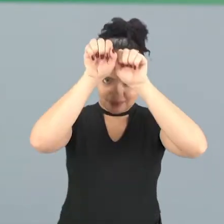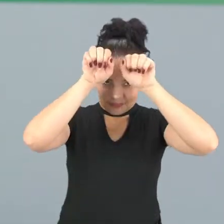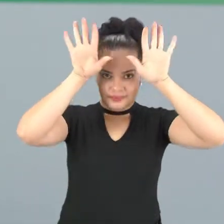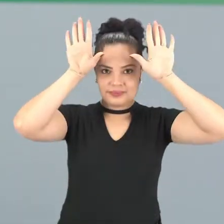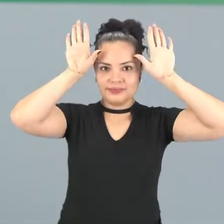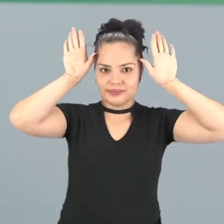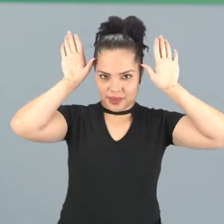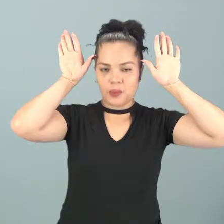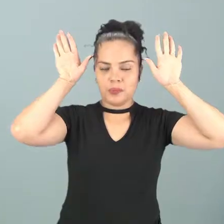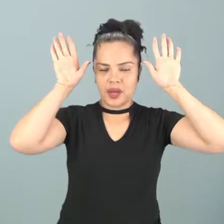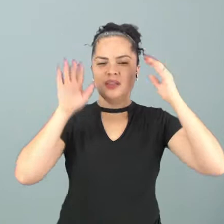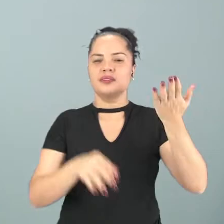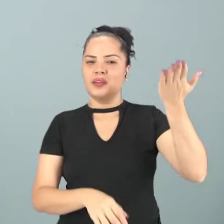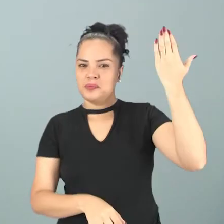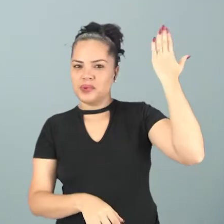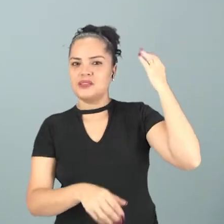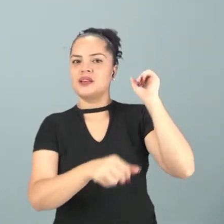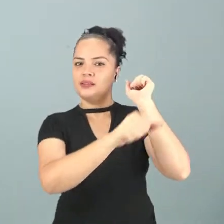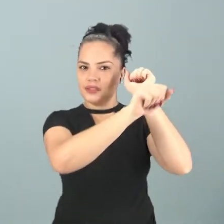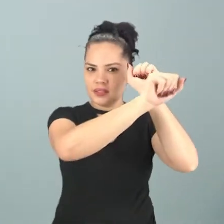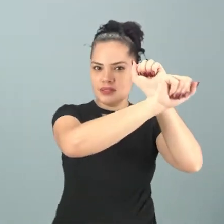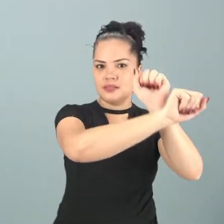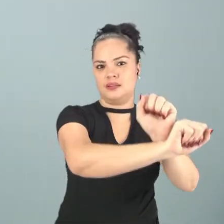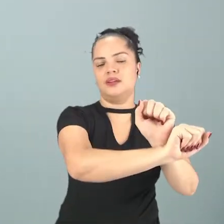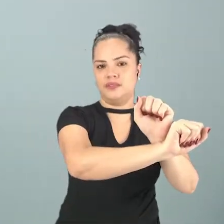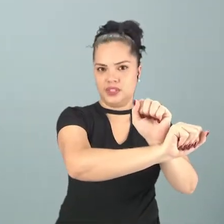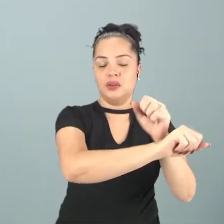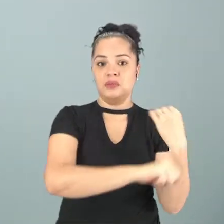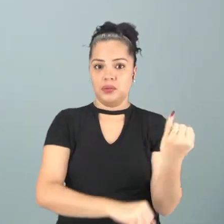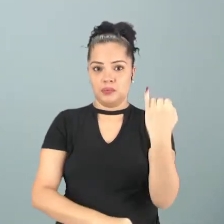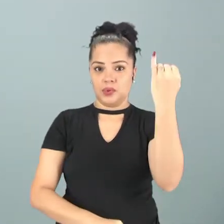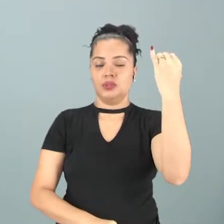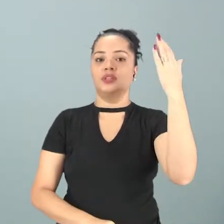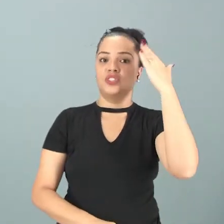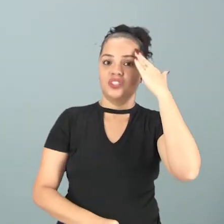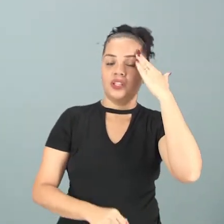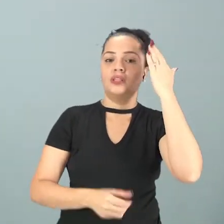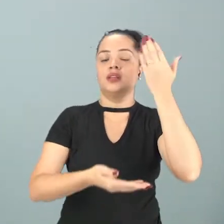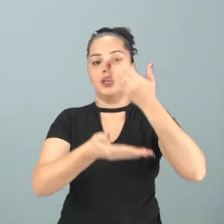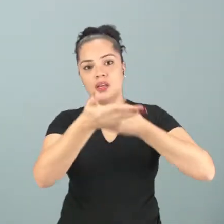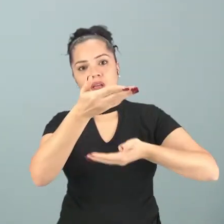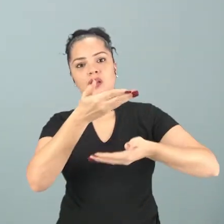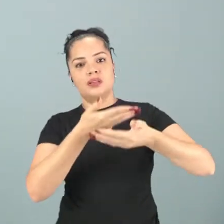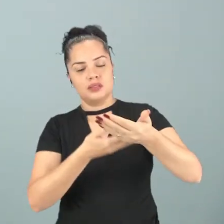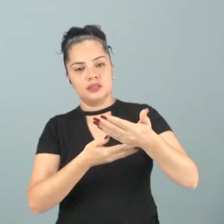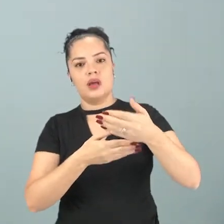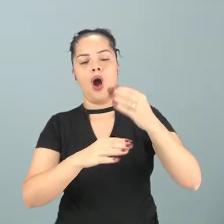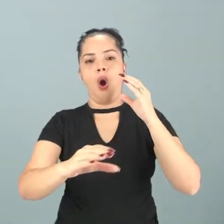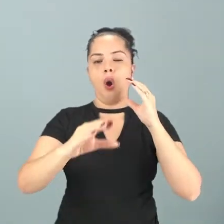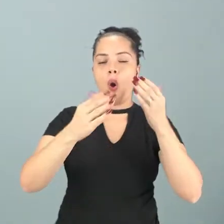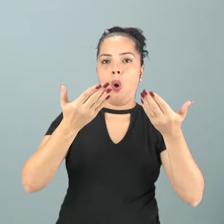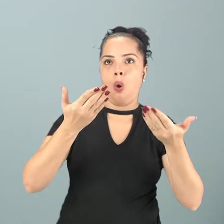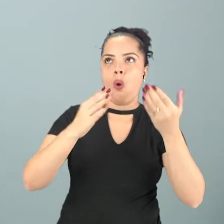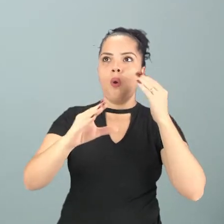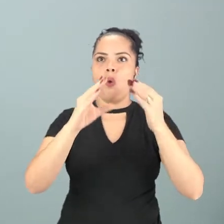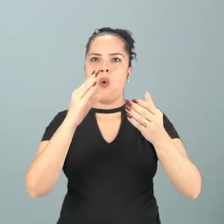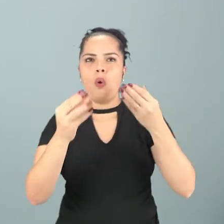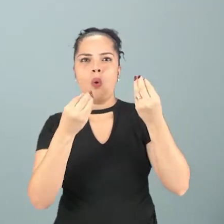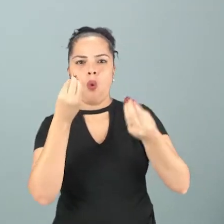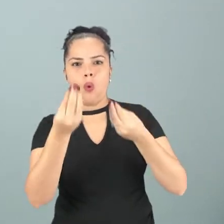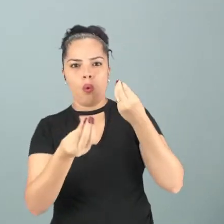da escravidão, certo? E aí é importante a gente entender essa relação para a gente compreender que a nossa